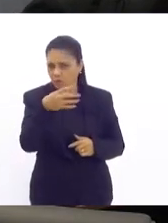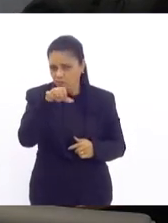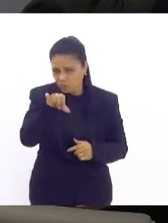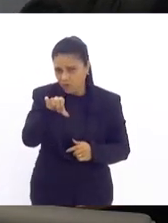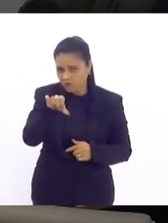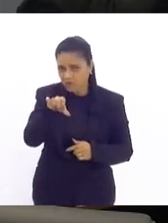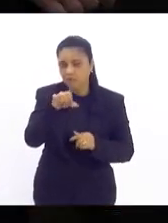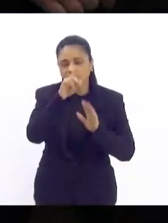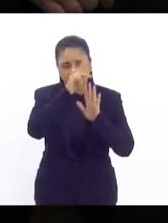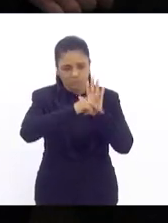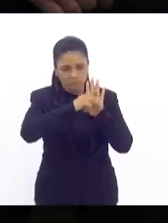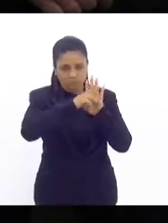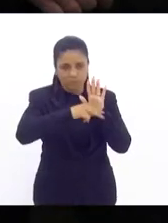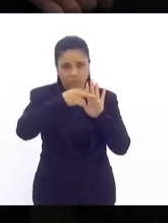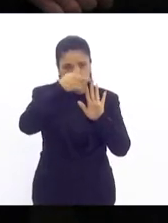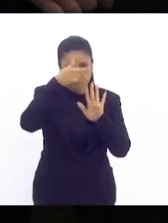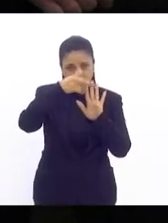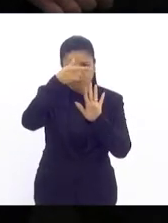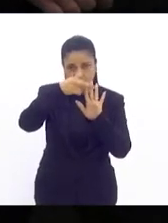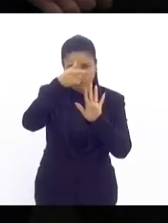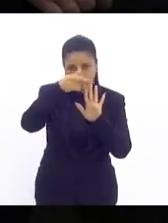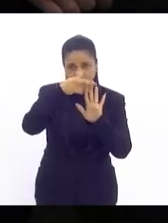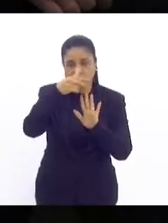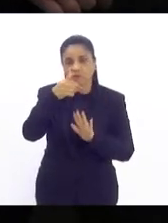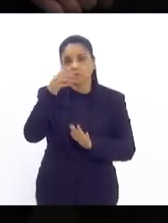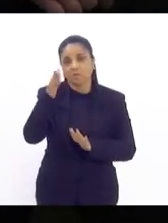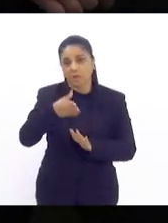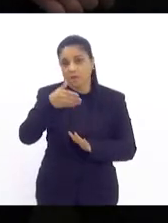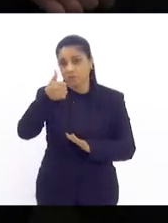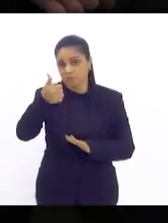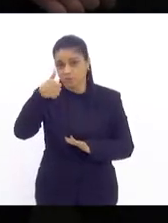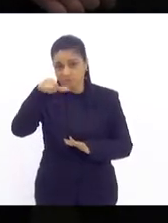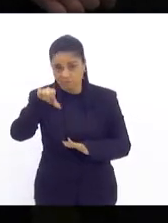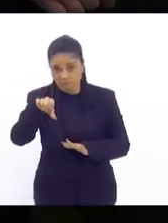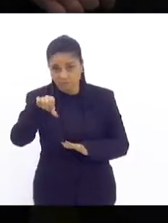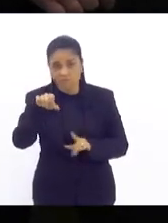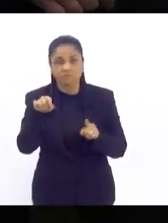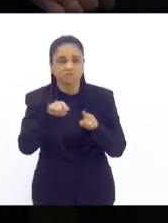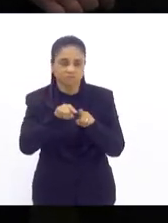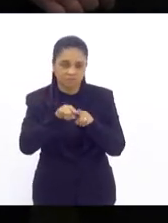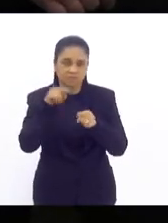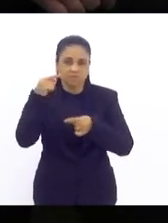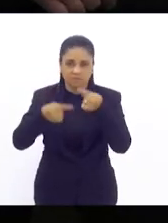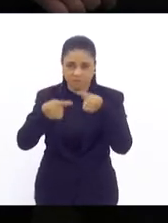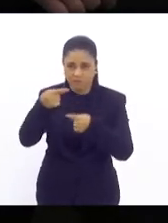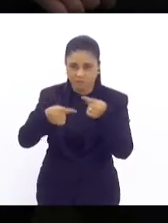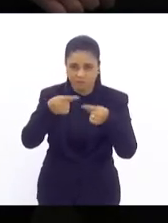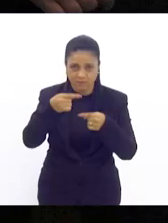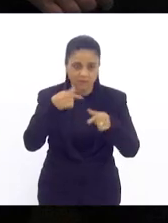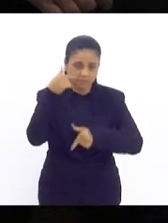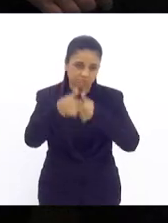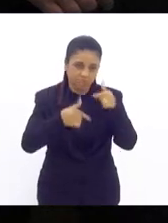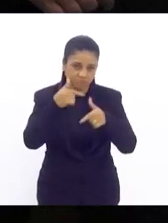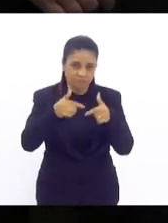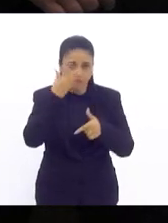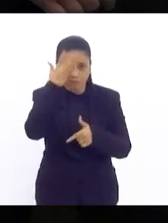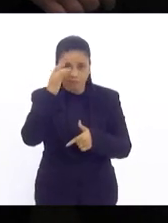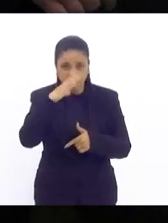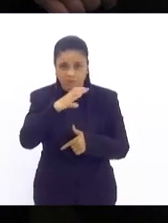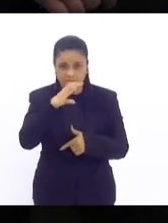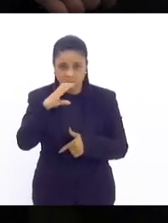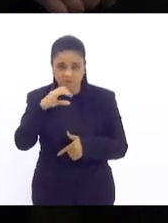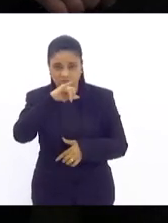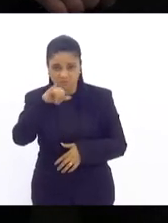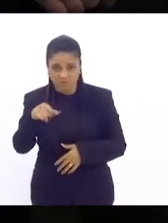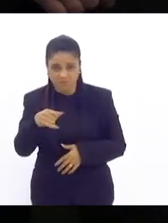existe um projeto de resolução que é um quadro add 2019 e a gente também vai debater no início dos trabalhos amanhã ccj que é justamente sobre